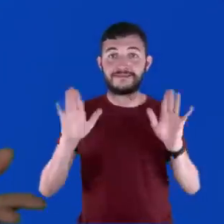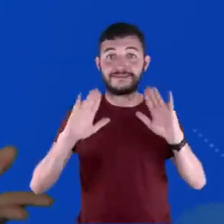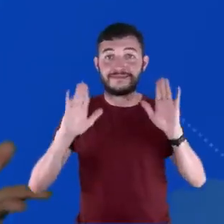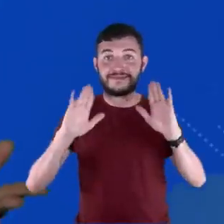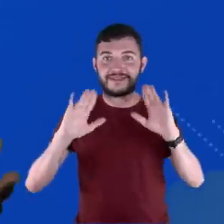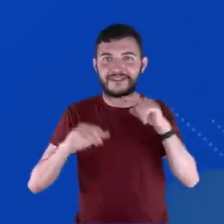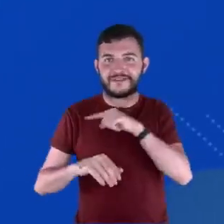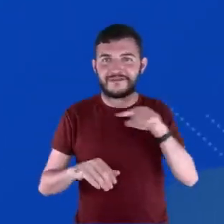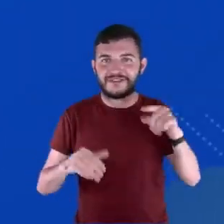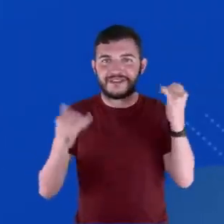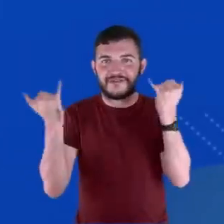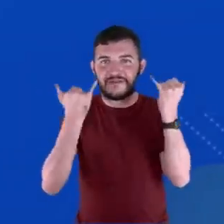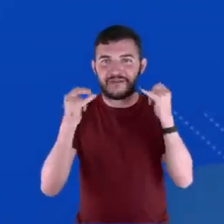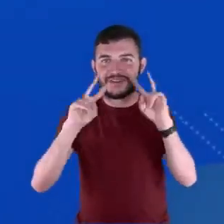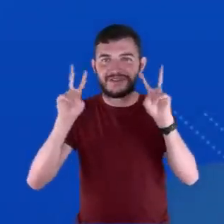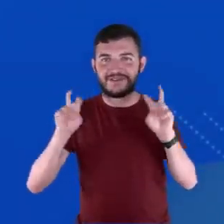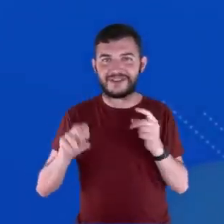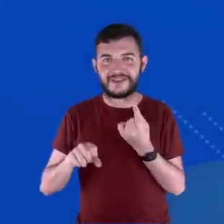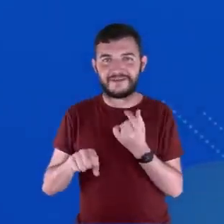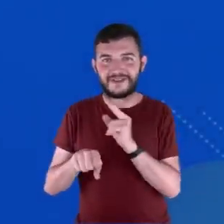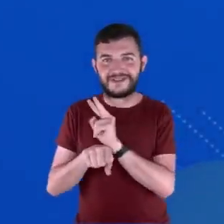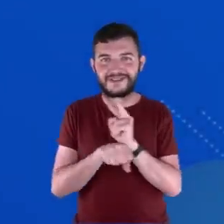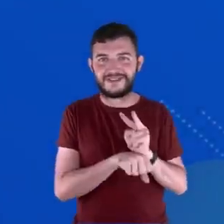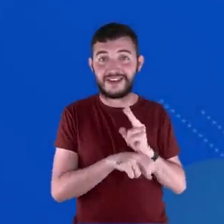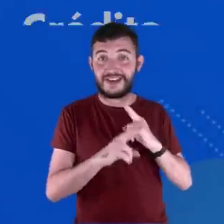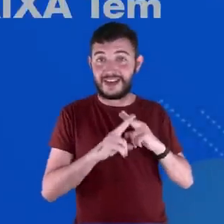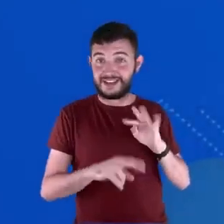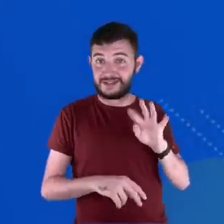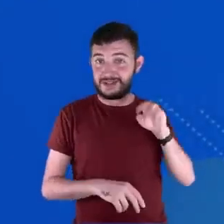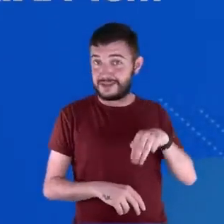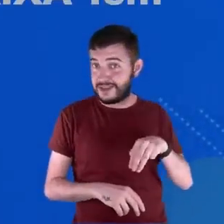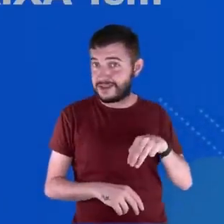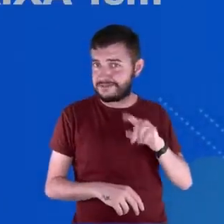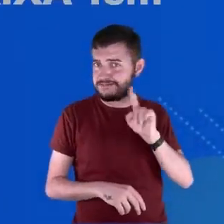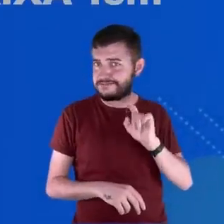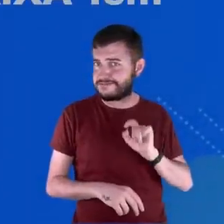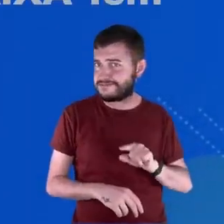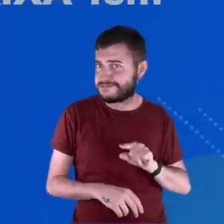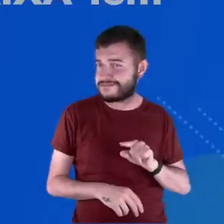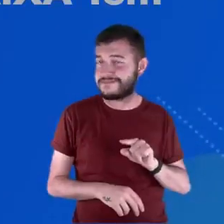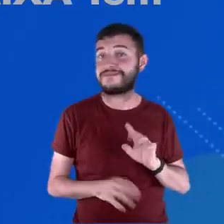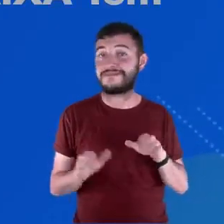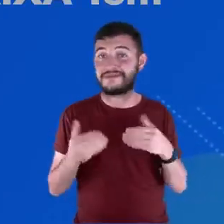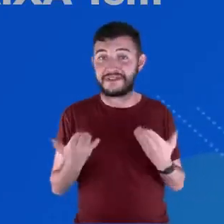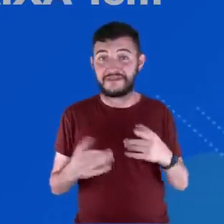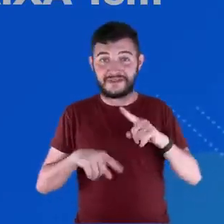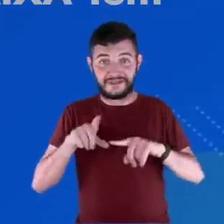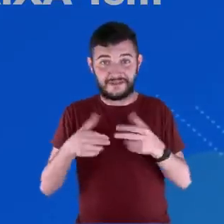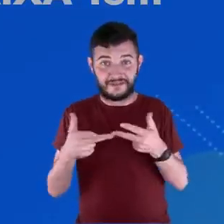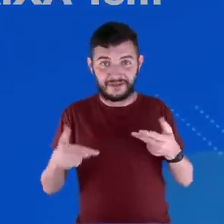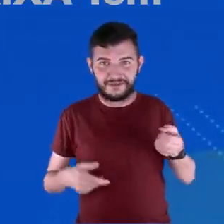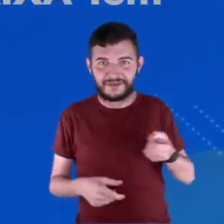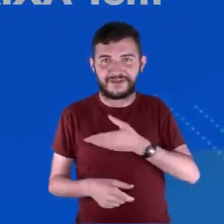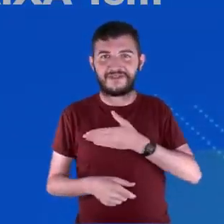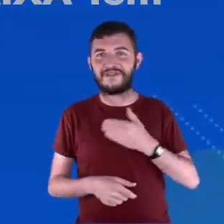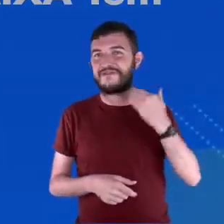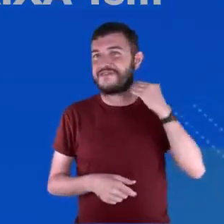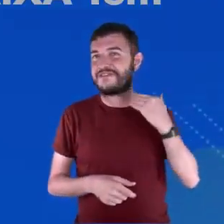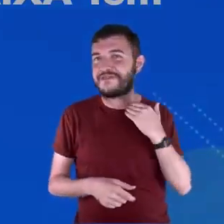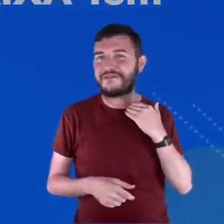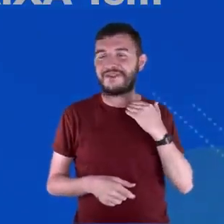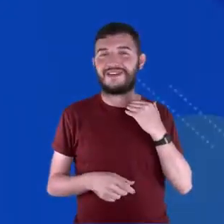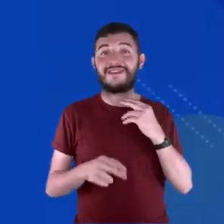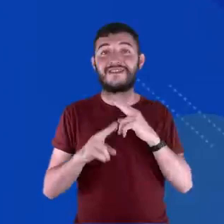Olá você já ouviu falar no crédito caixa tem Pois então esse é um novo produto do banco